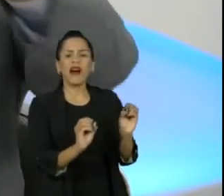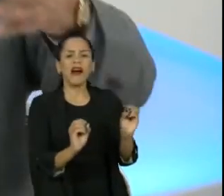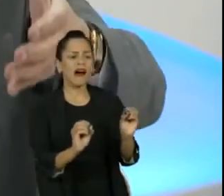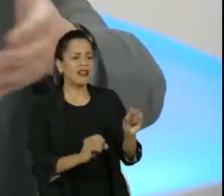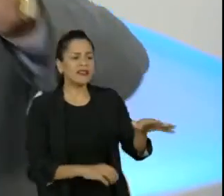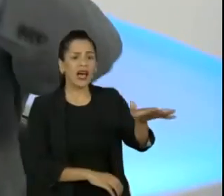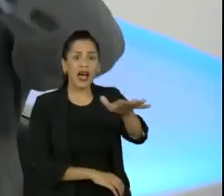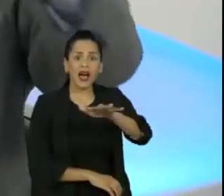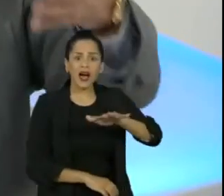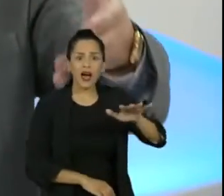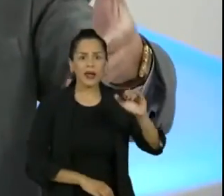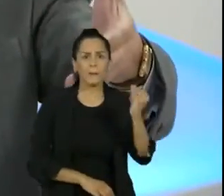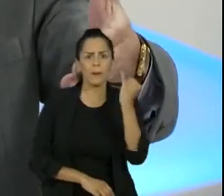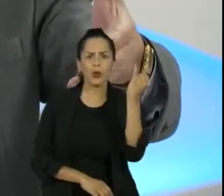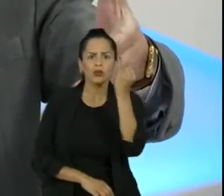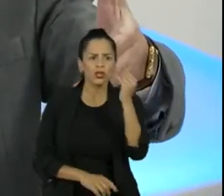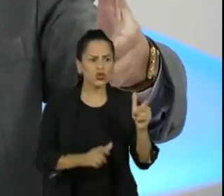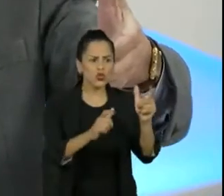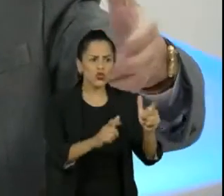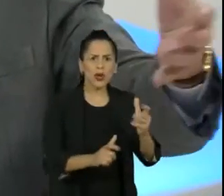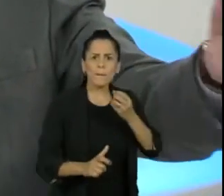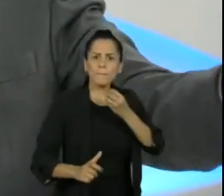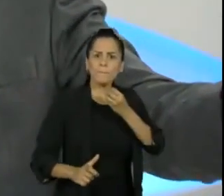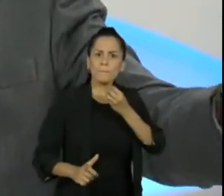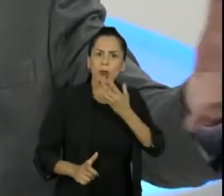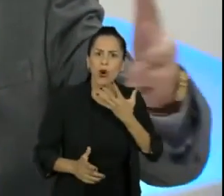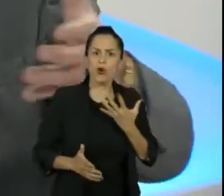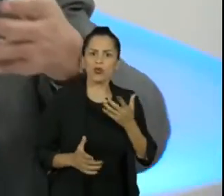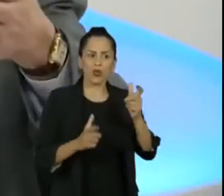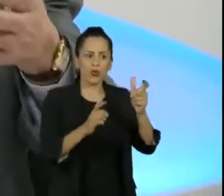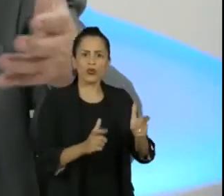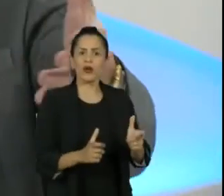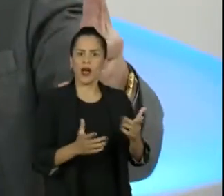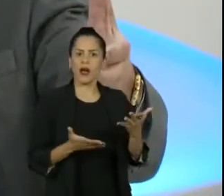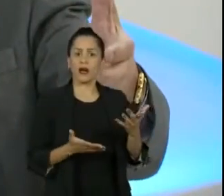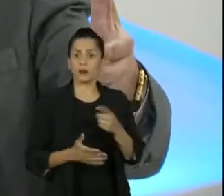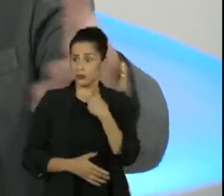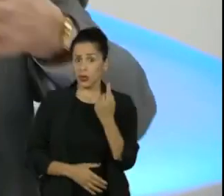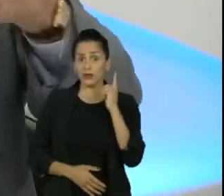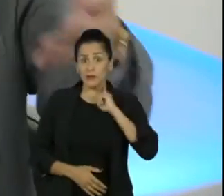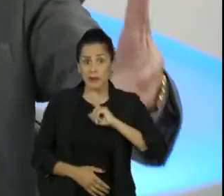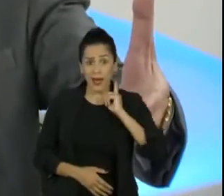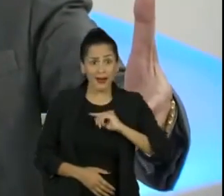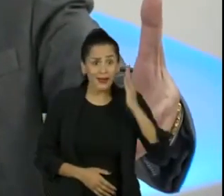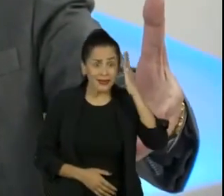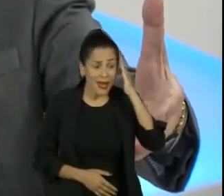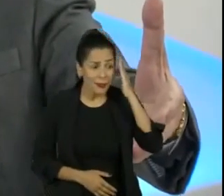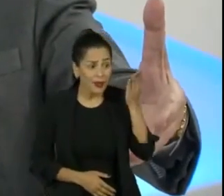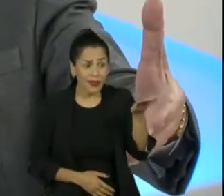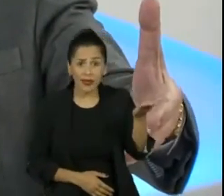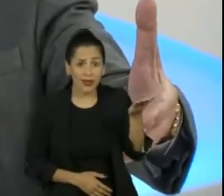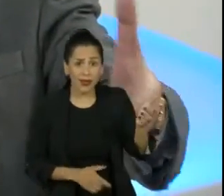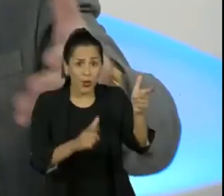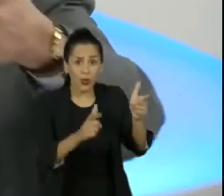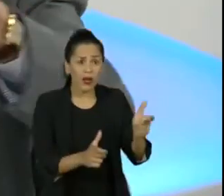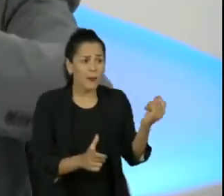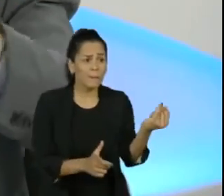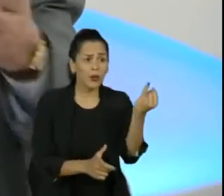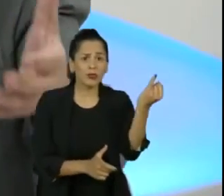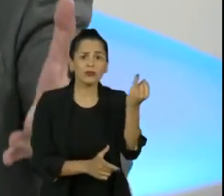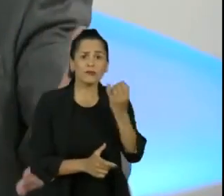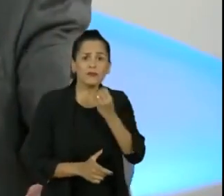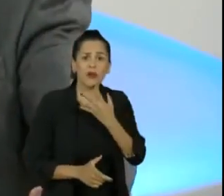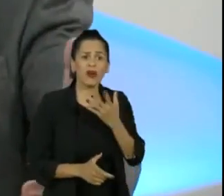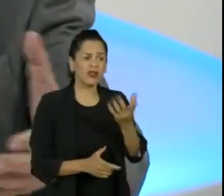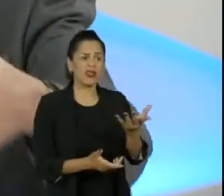área importante, bem localizada. Nós todos aqui que somos de Belo Horizonte sabemos que está morta. Quer dizer, nós temos